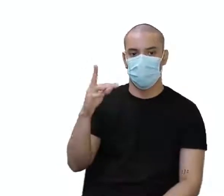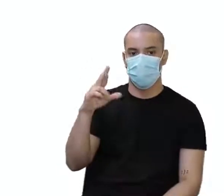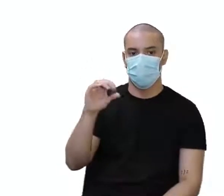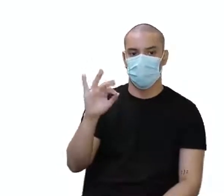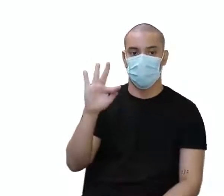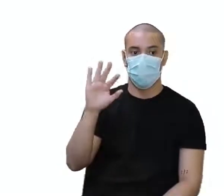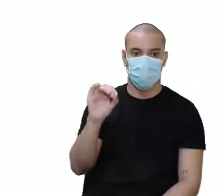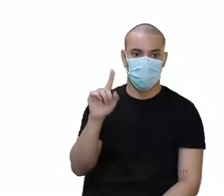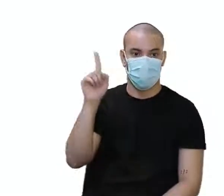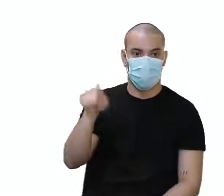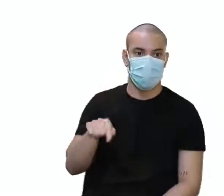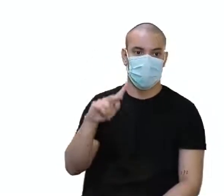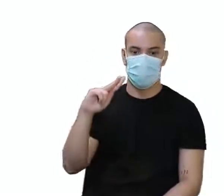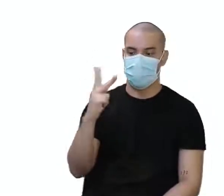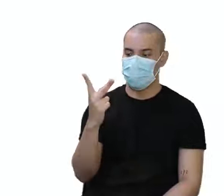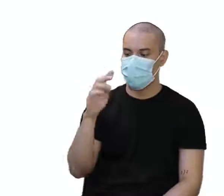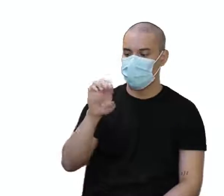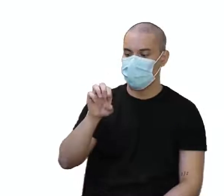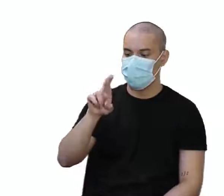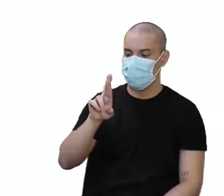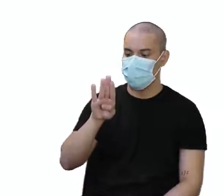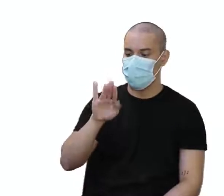ele é herbívoro.